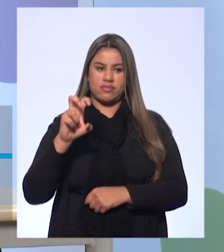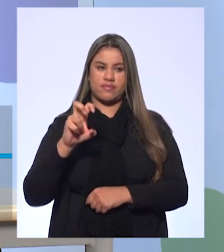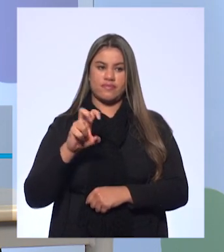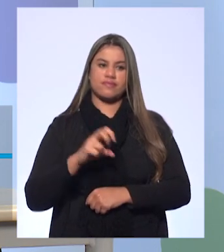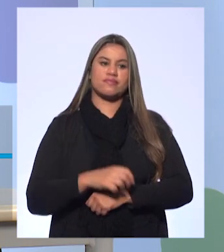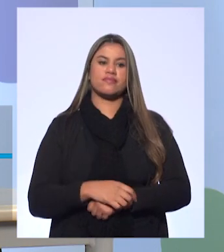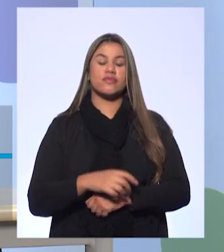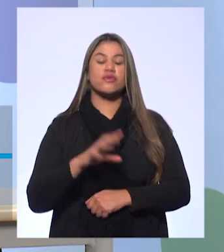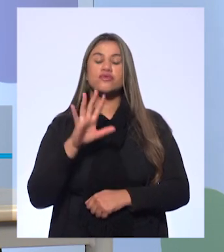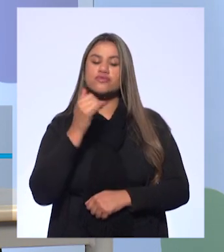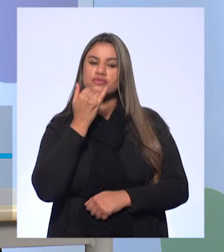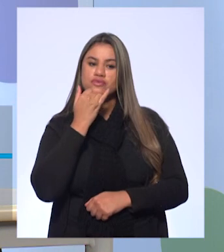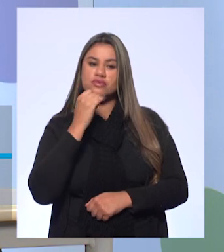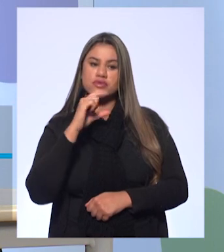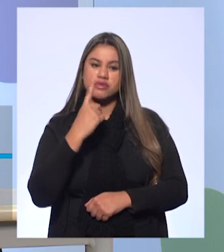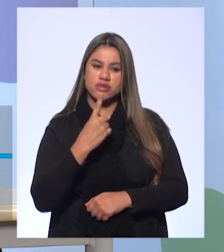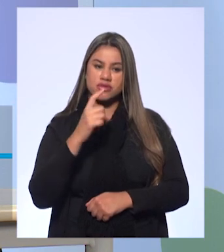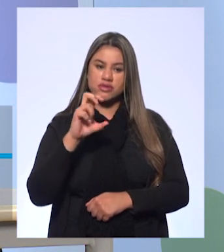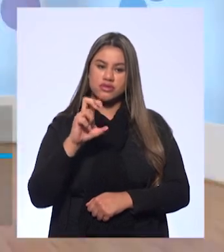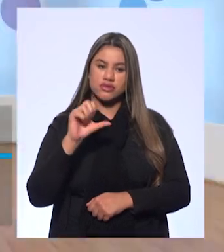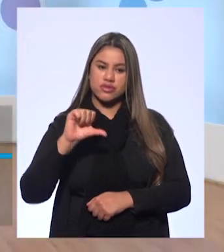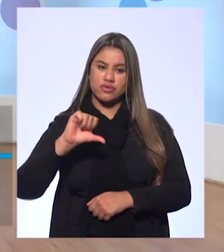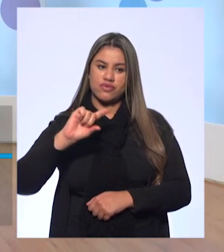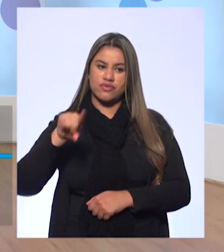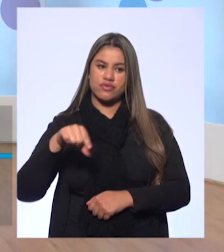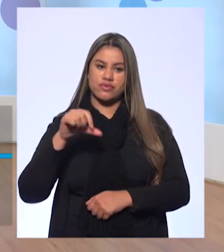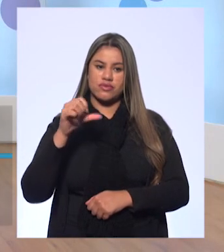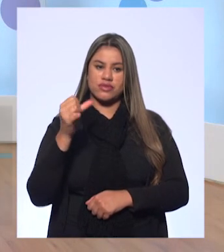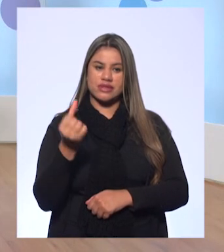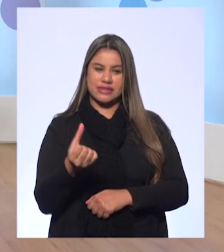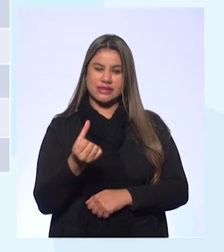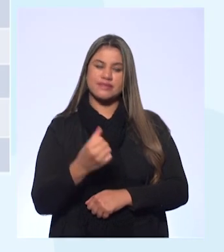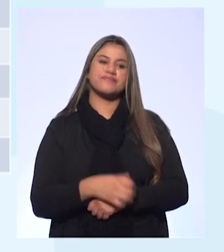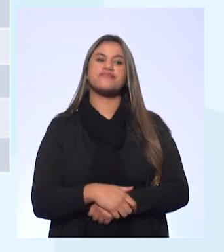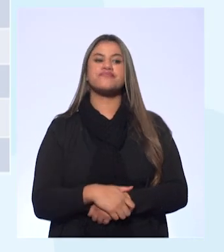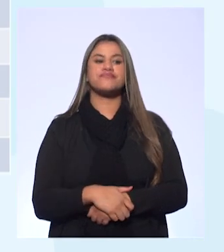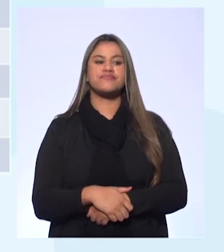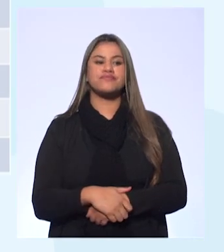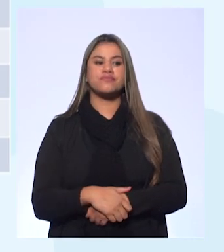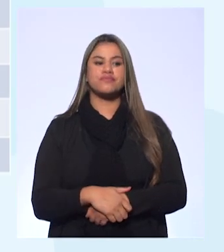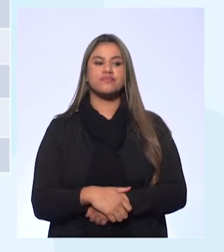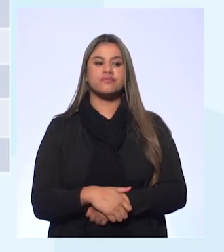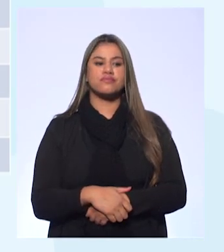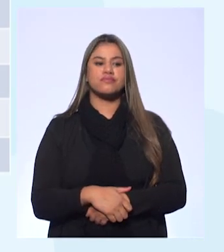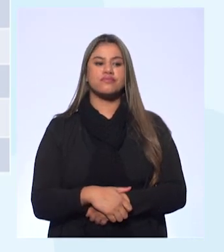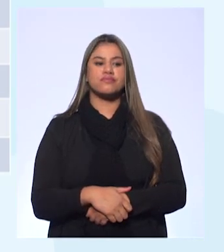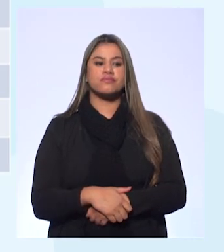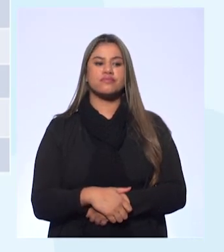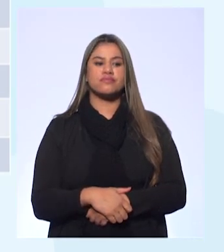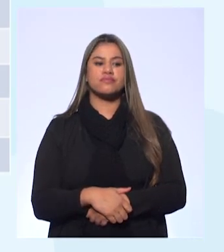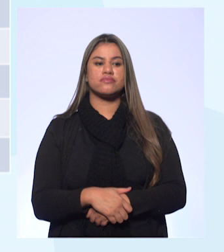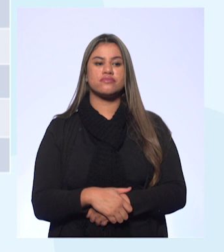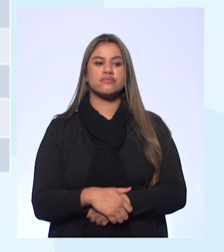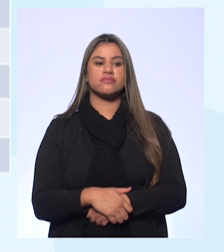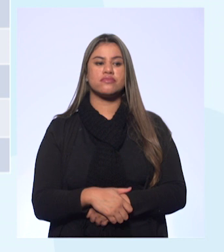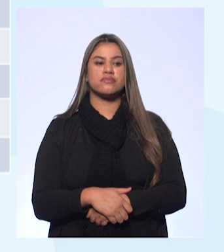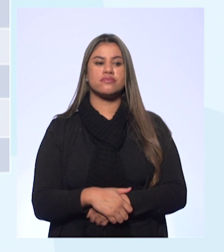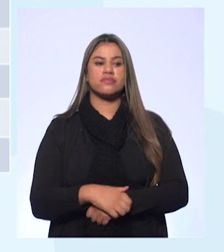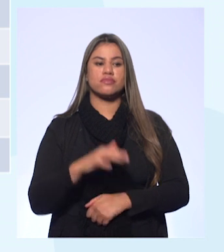159,6. Tá, Esther, né? Isso. Volta um pouquinho na tela, por gentileza, lá. Ó, Esther, a tabela. Se você olhar